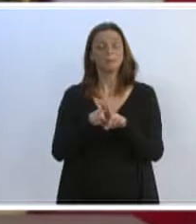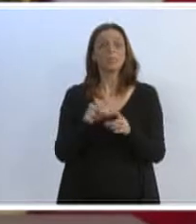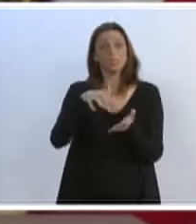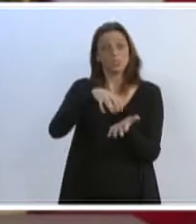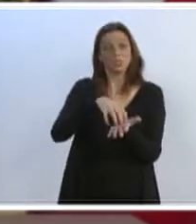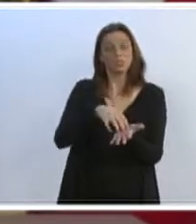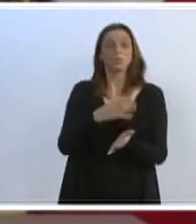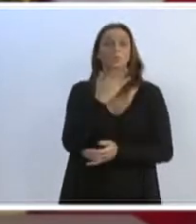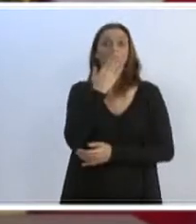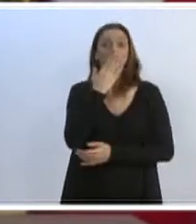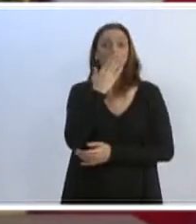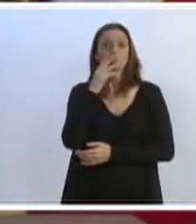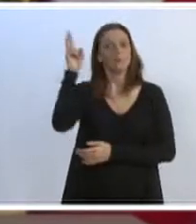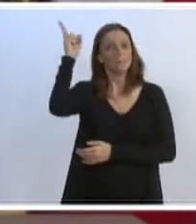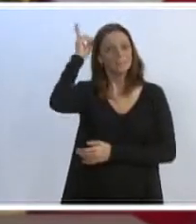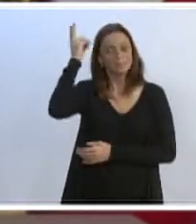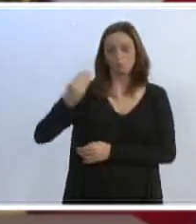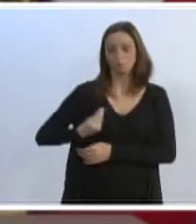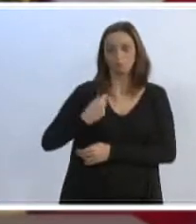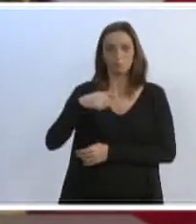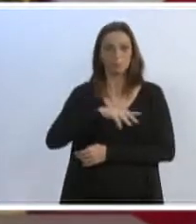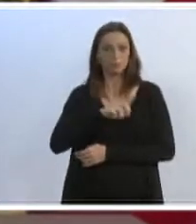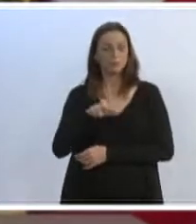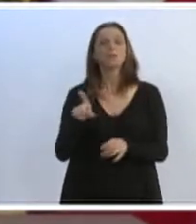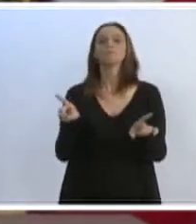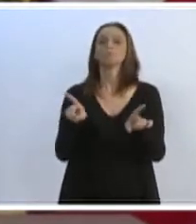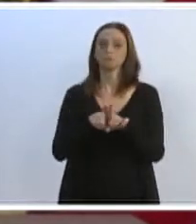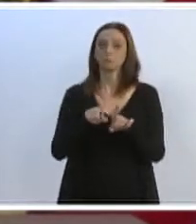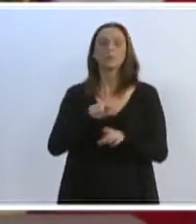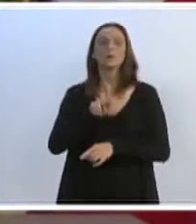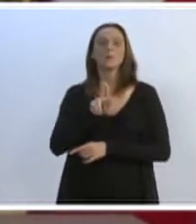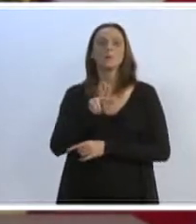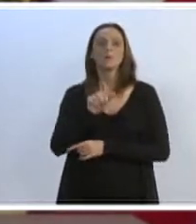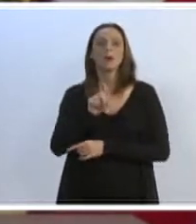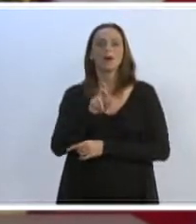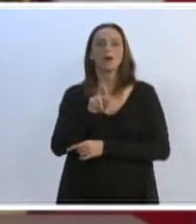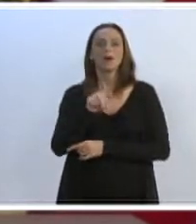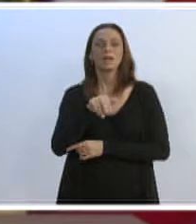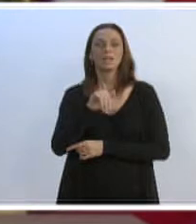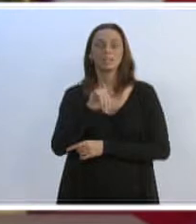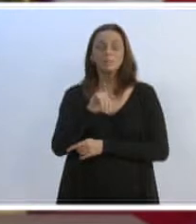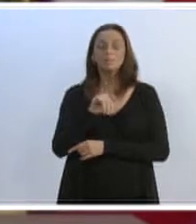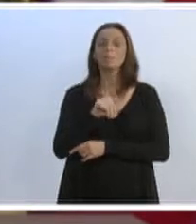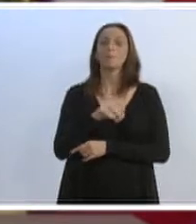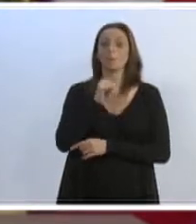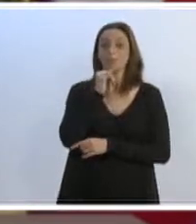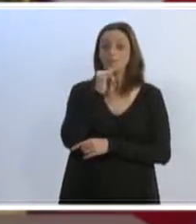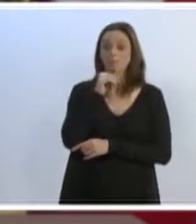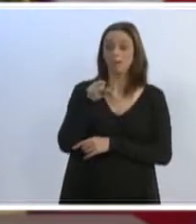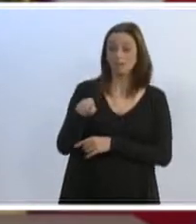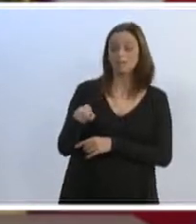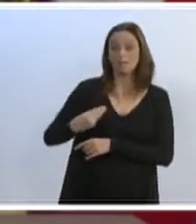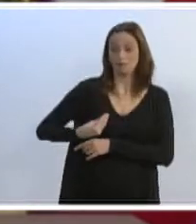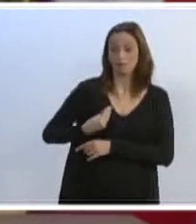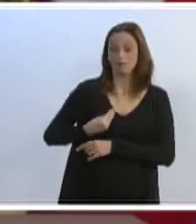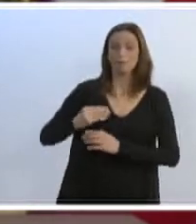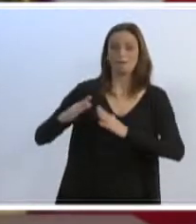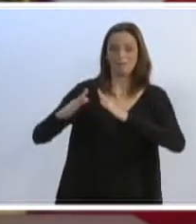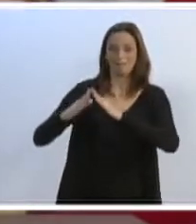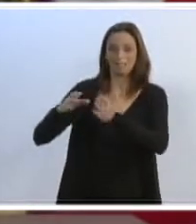preciosidade de coleção, e juntamente com os demais jornais, né, que marcaram toda a trajetória da cidade,